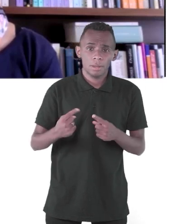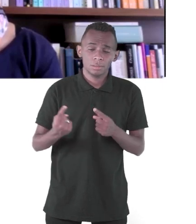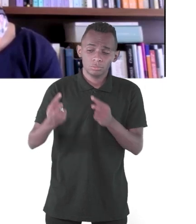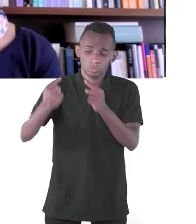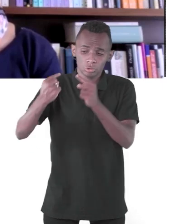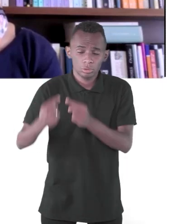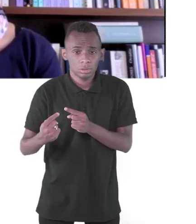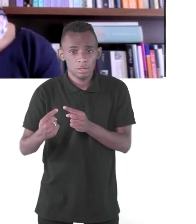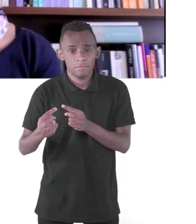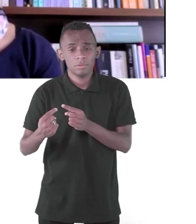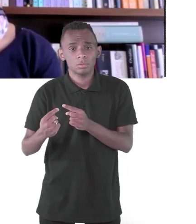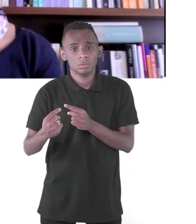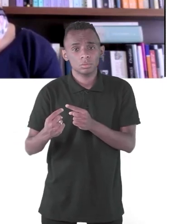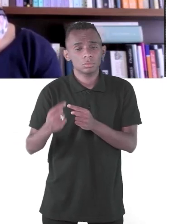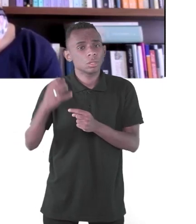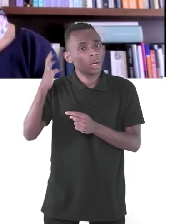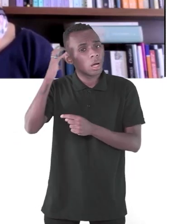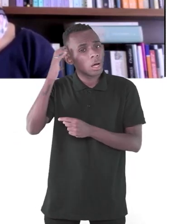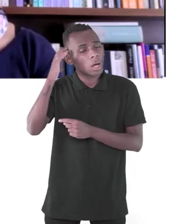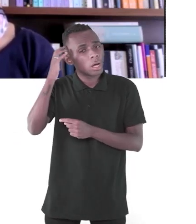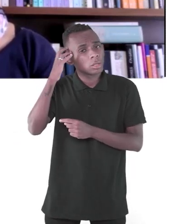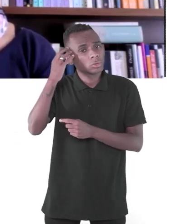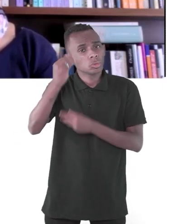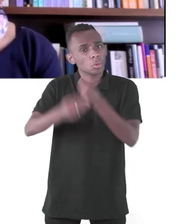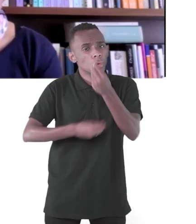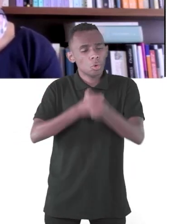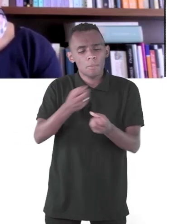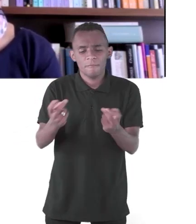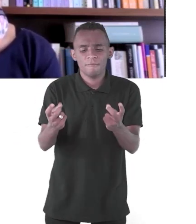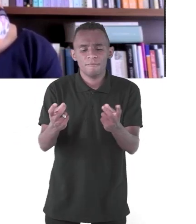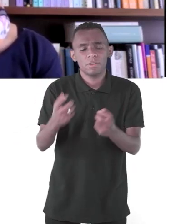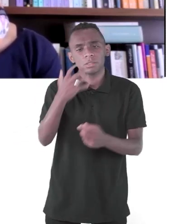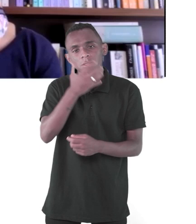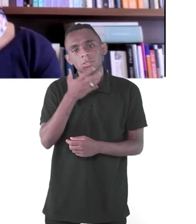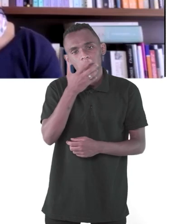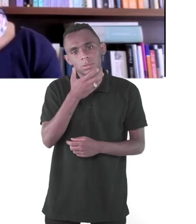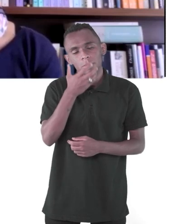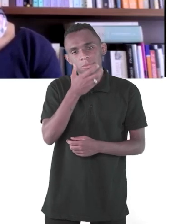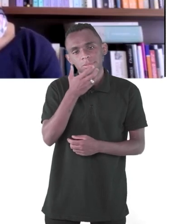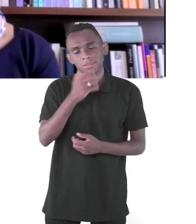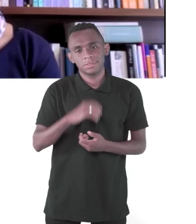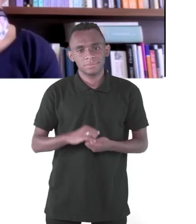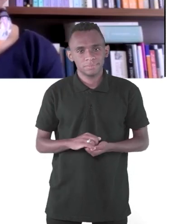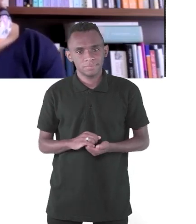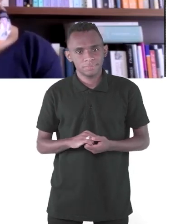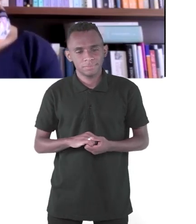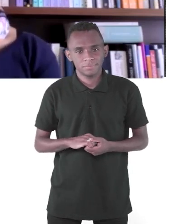à forma com a qual as rádios brasileiras comercializam música.